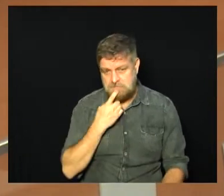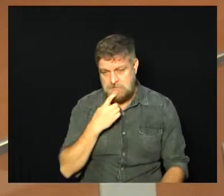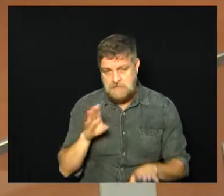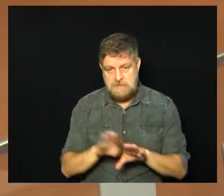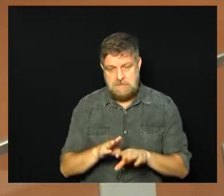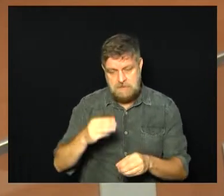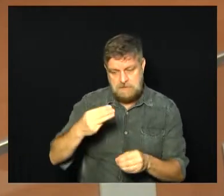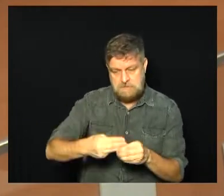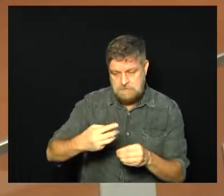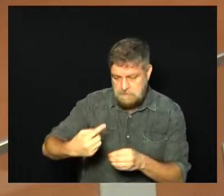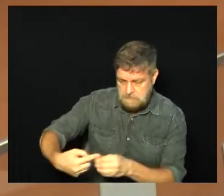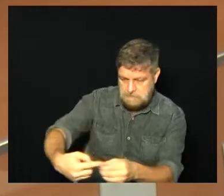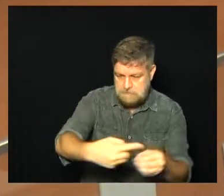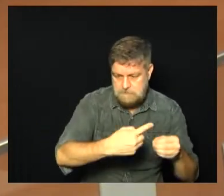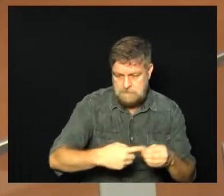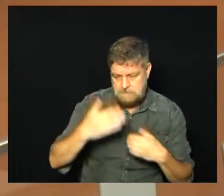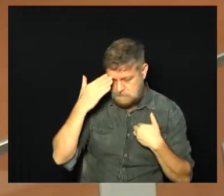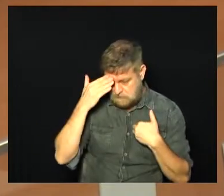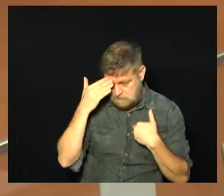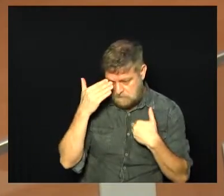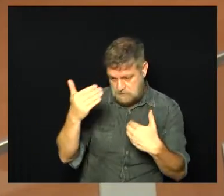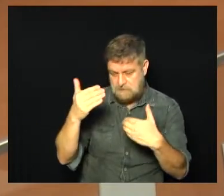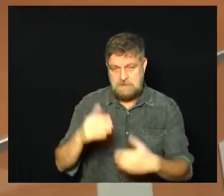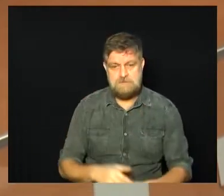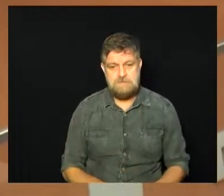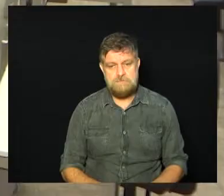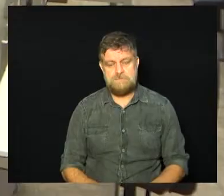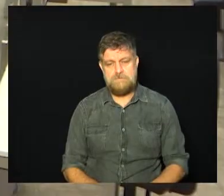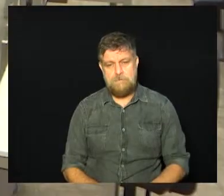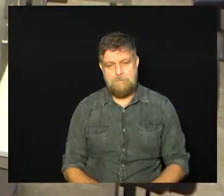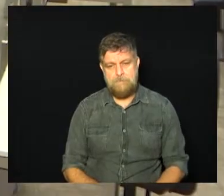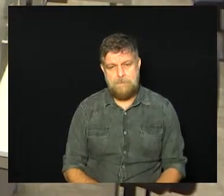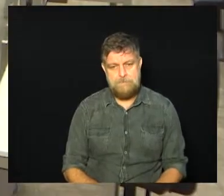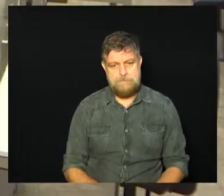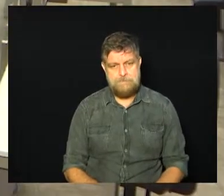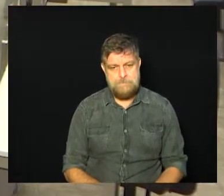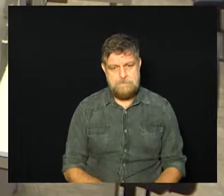região. Eu agradeço. Obrigado, César. Nós